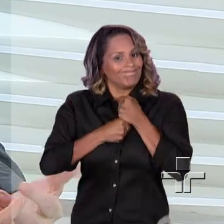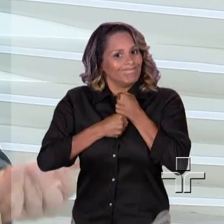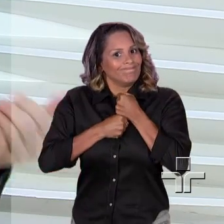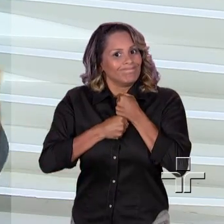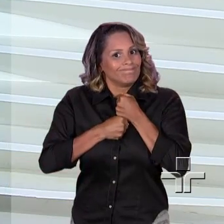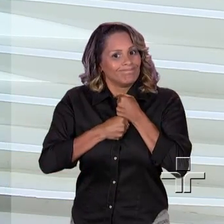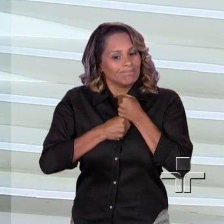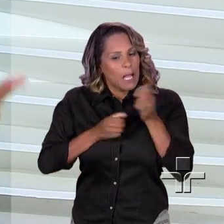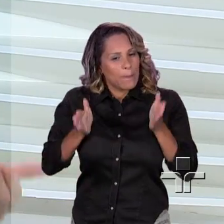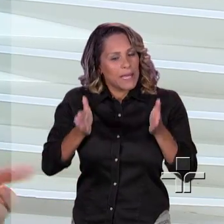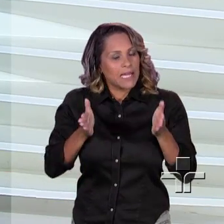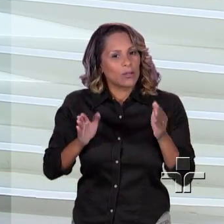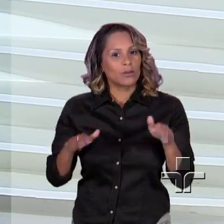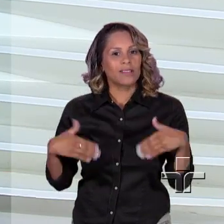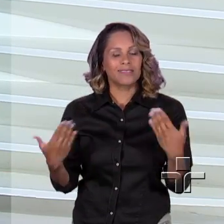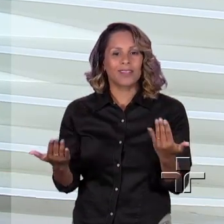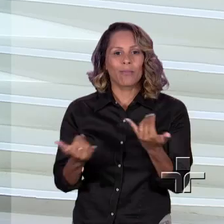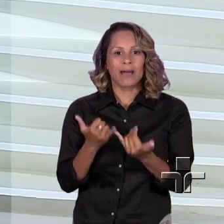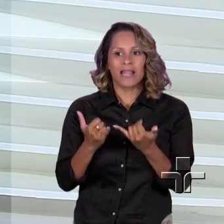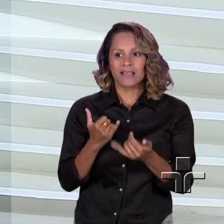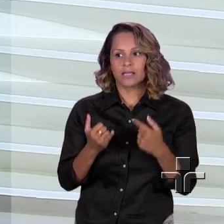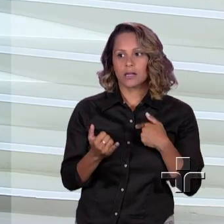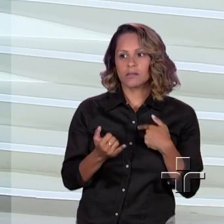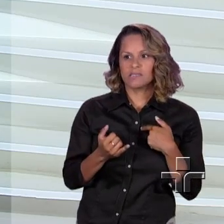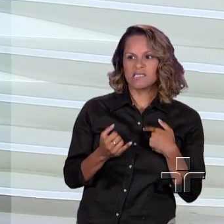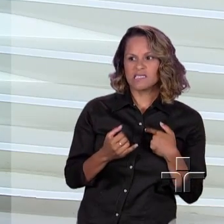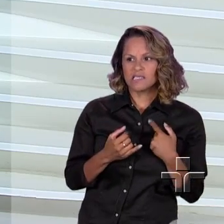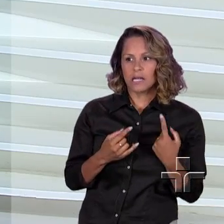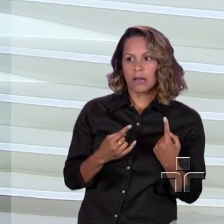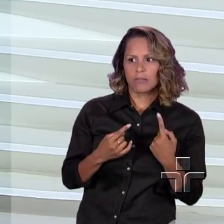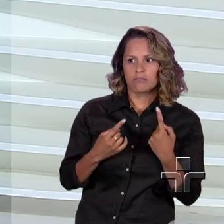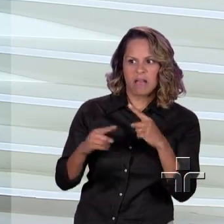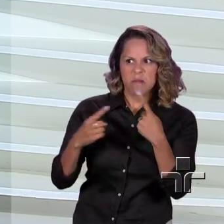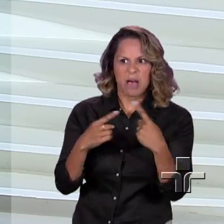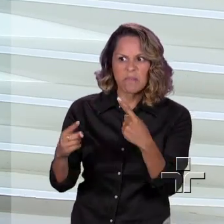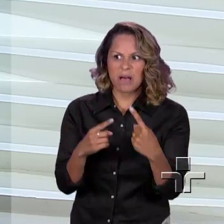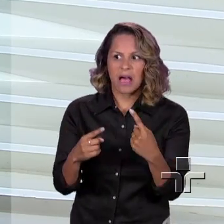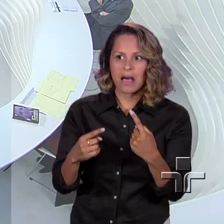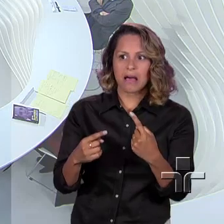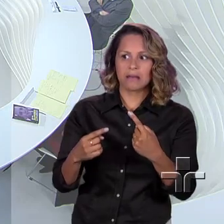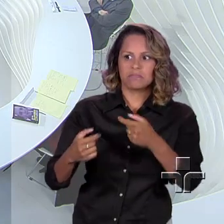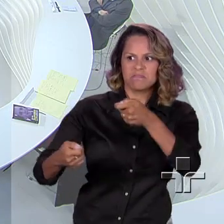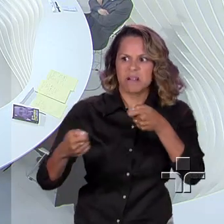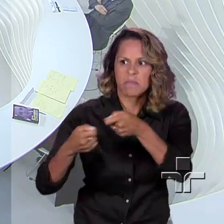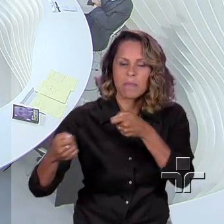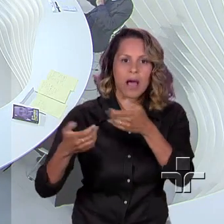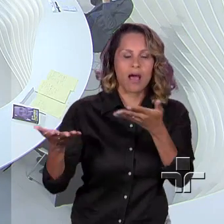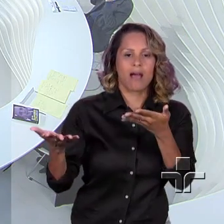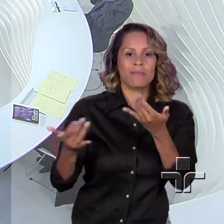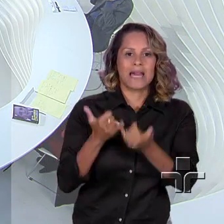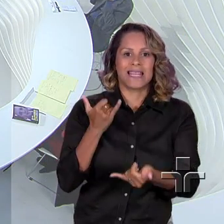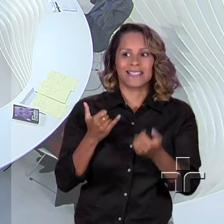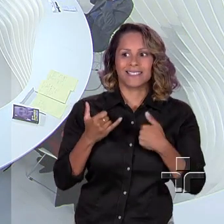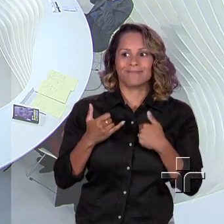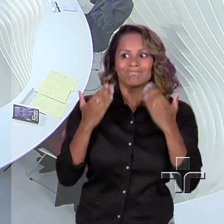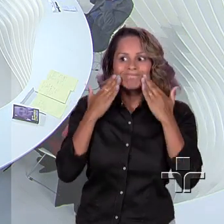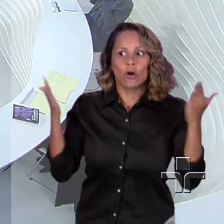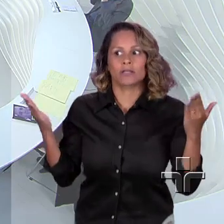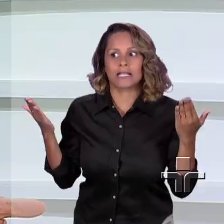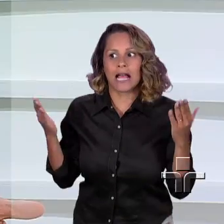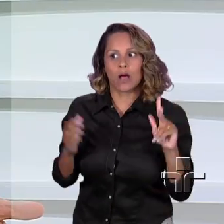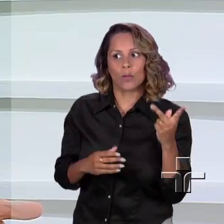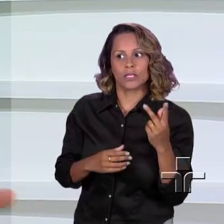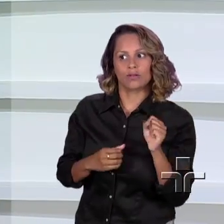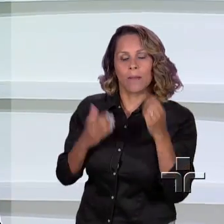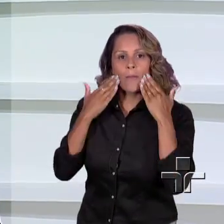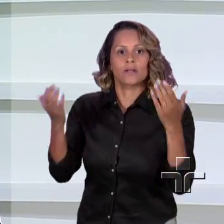essa briga seria de revelar que ele era homossexual. Uhum. Mas reprimir a homossexualidade passava em qualquer espaço, não era só